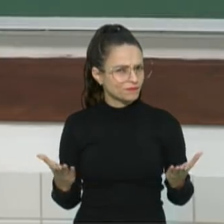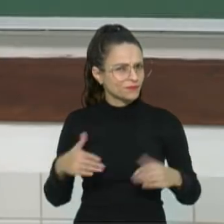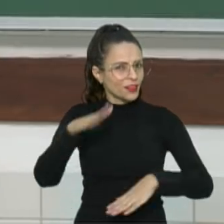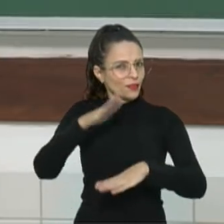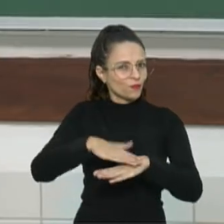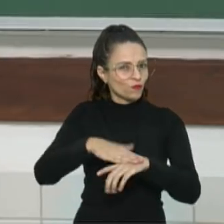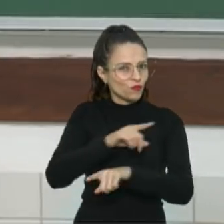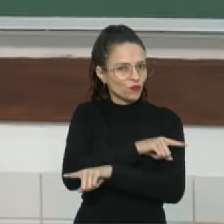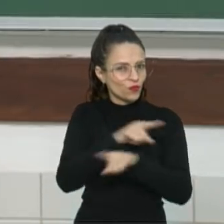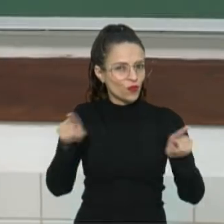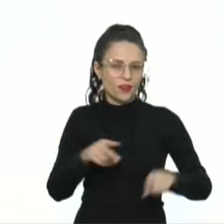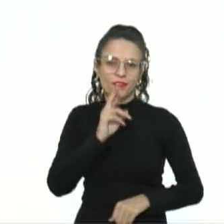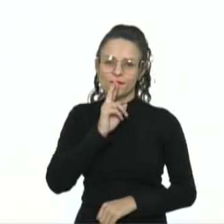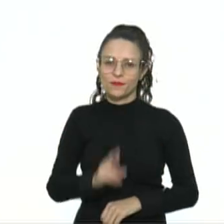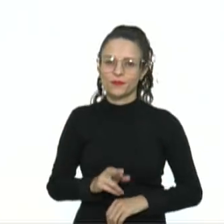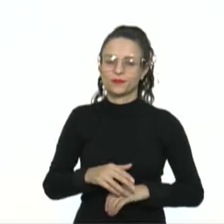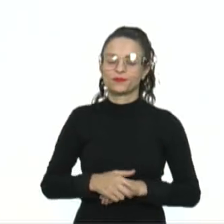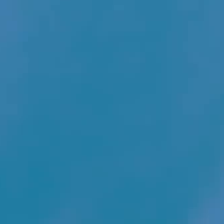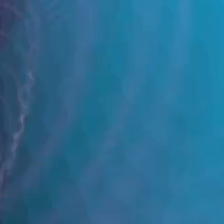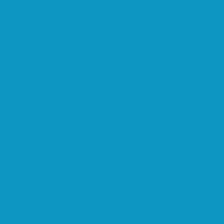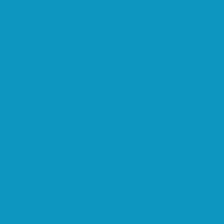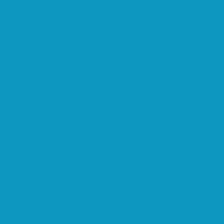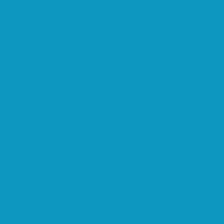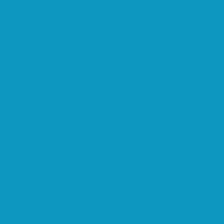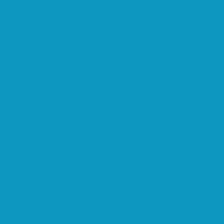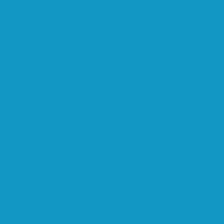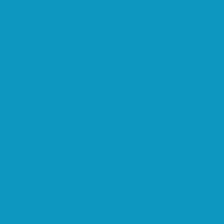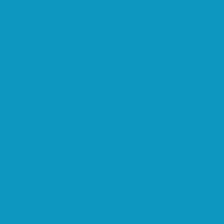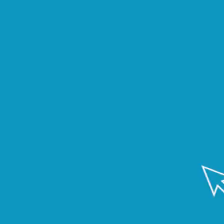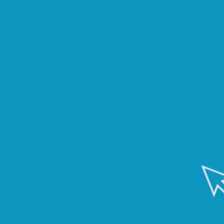com vocês!